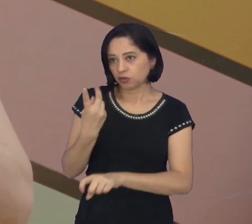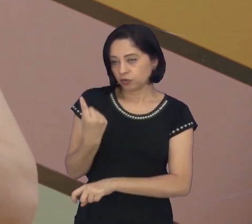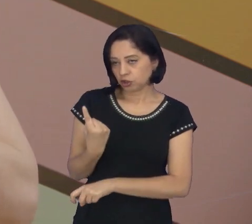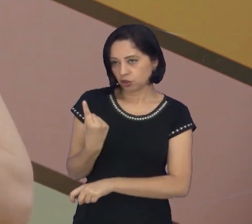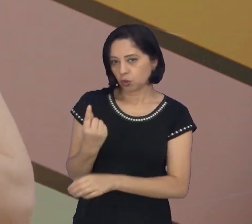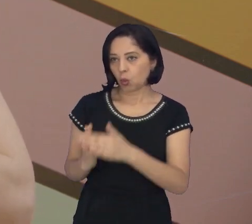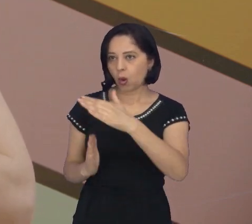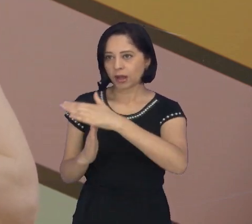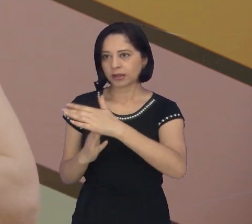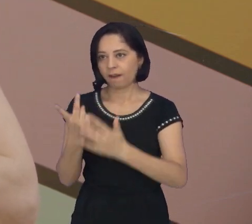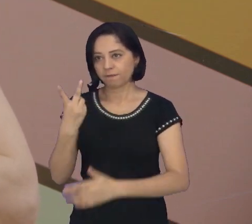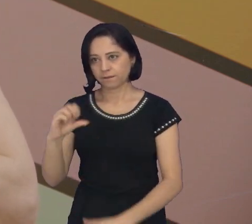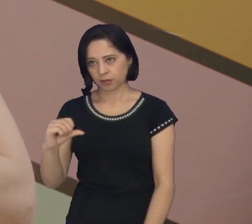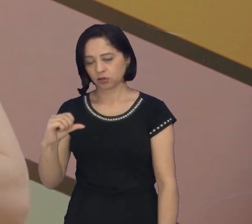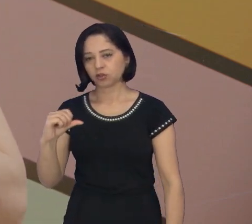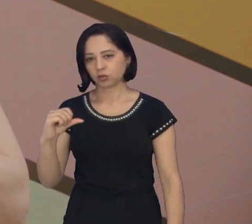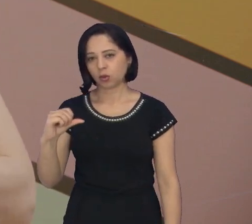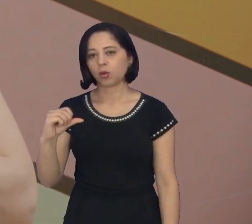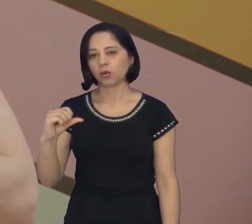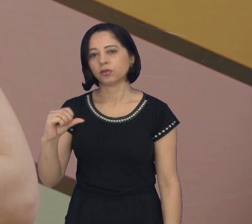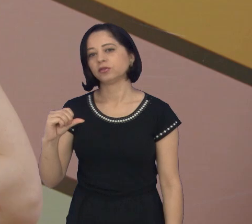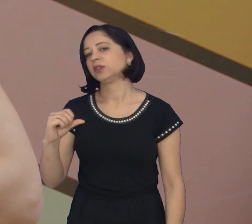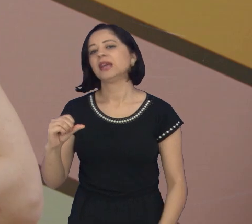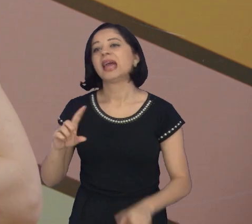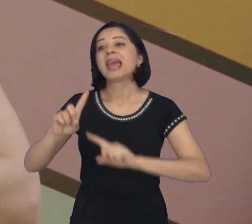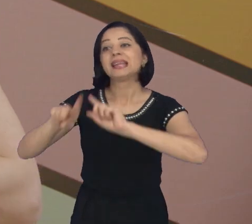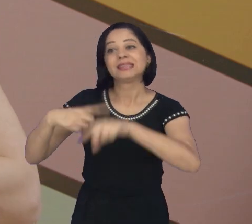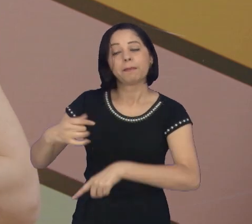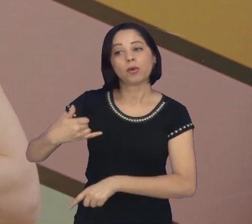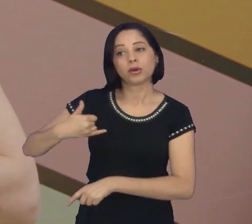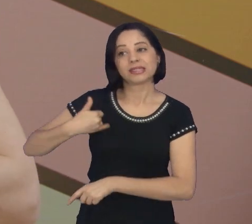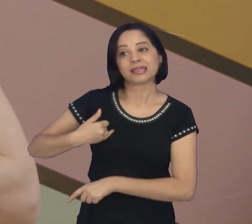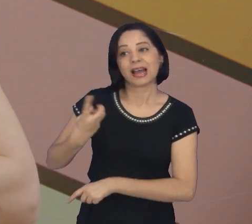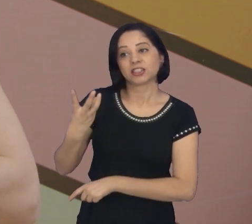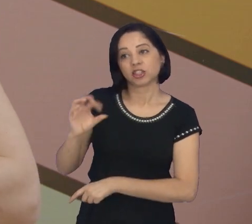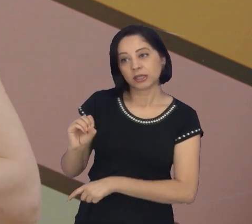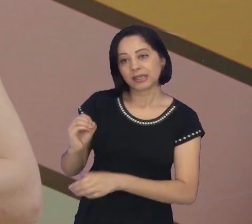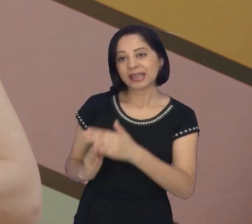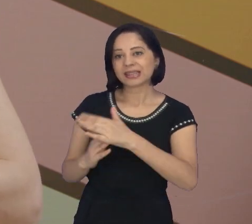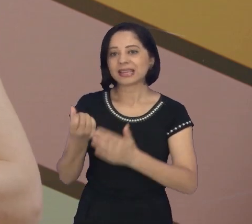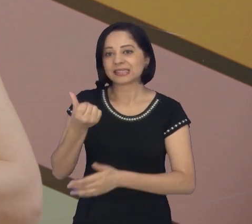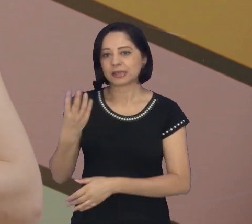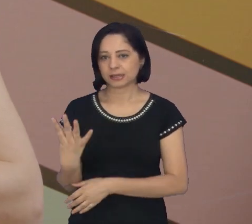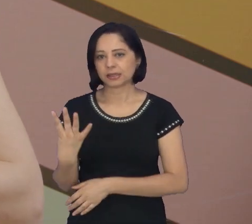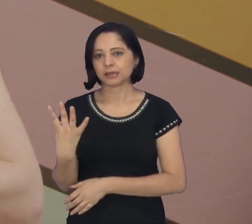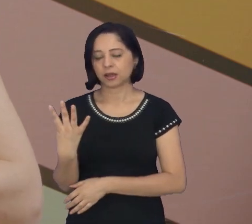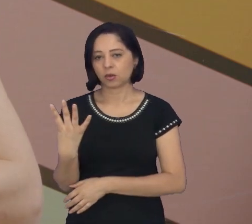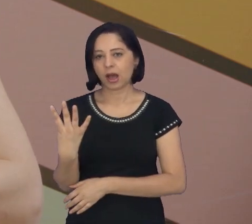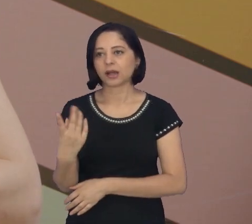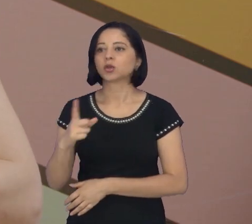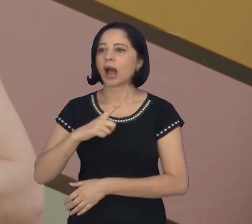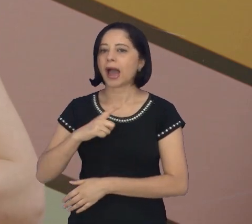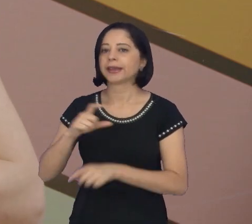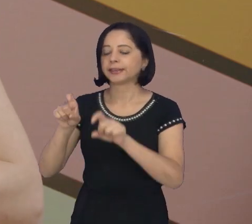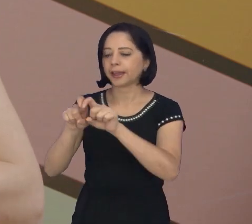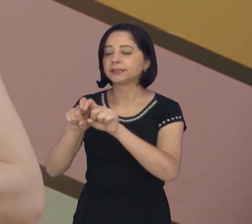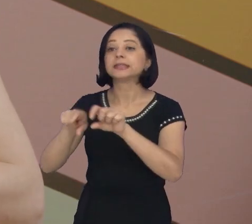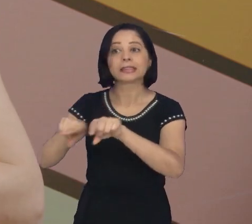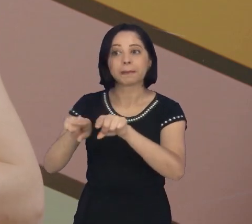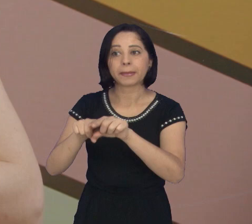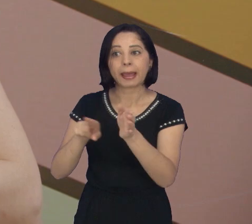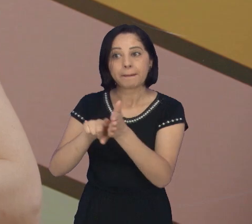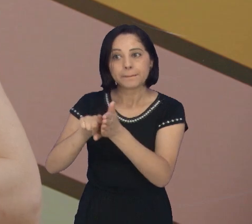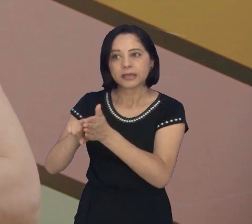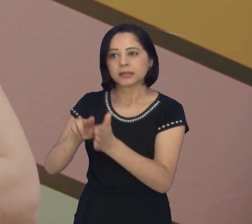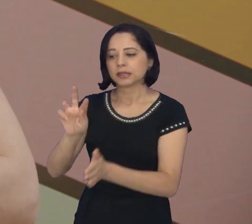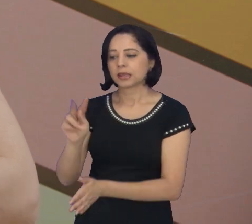anos, segundo a maioria desses consensos, e a partir dos 30 anos até os 64 vai entrar o HPV como rastreamento. Nós